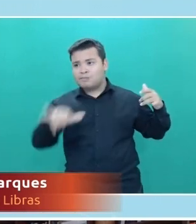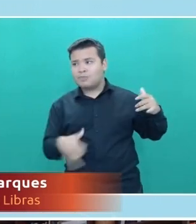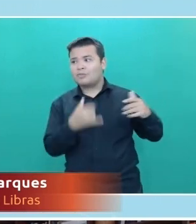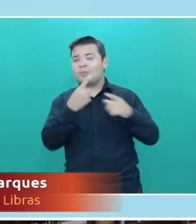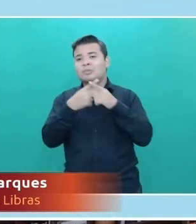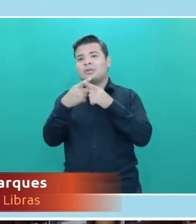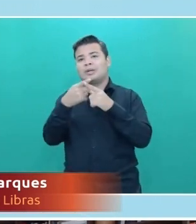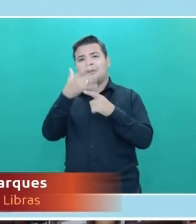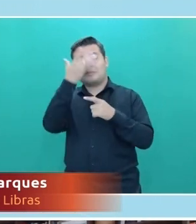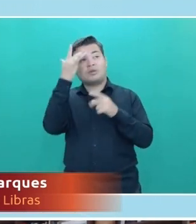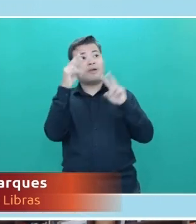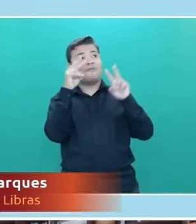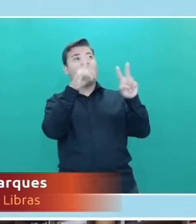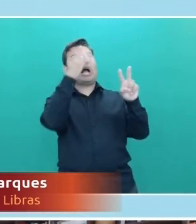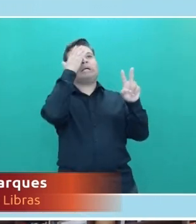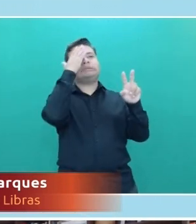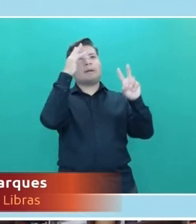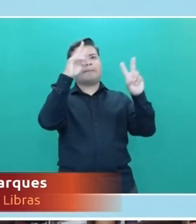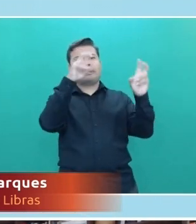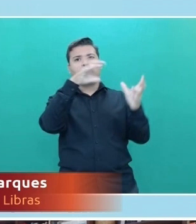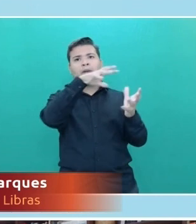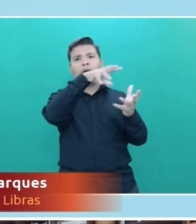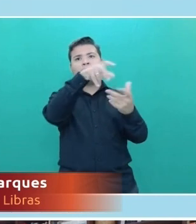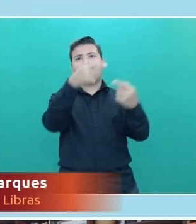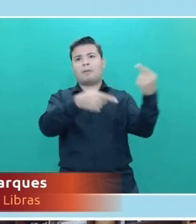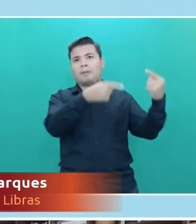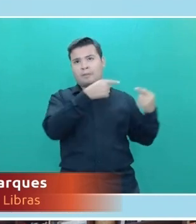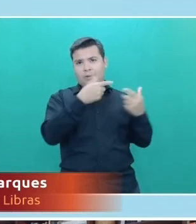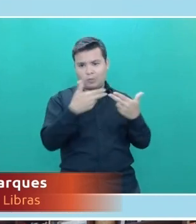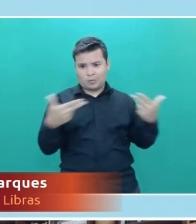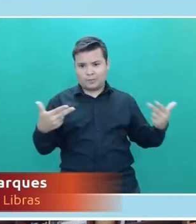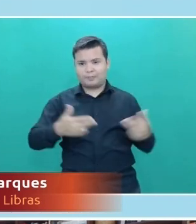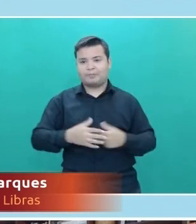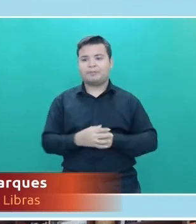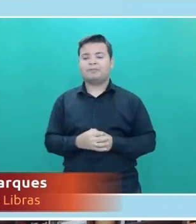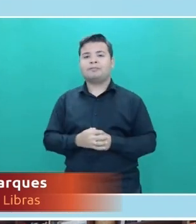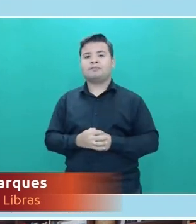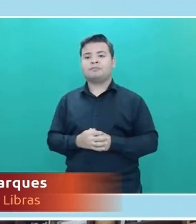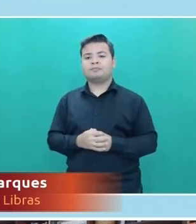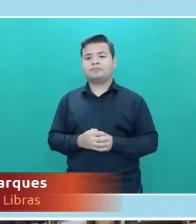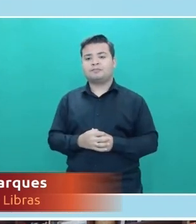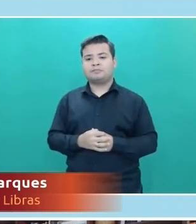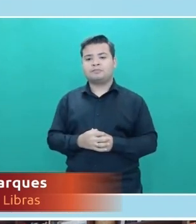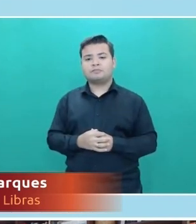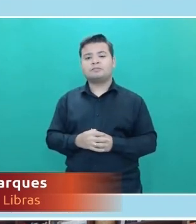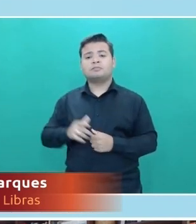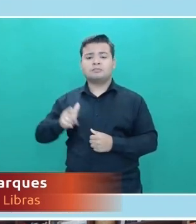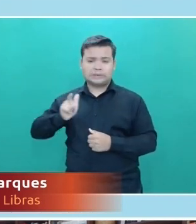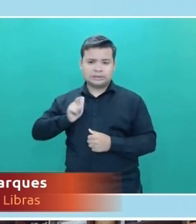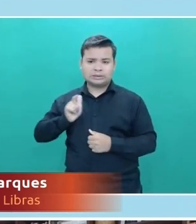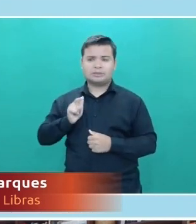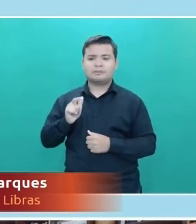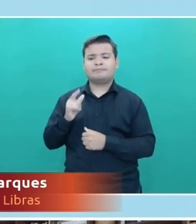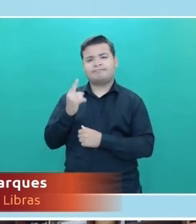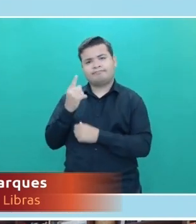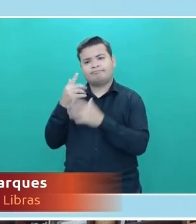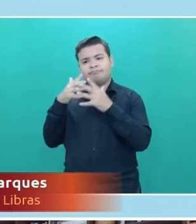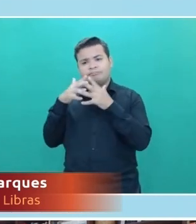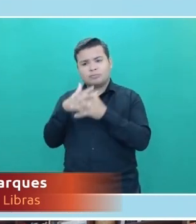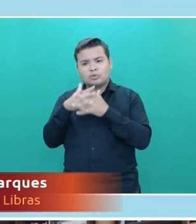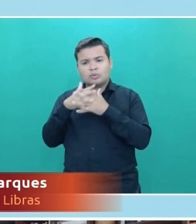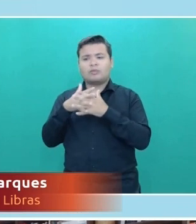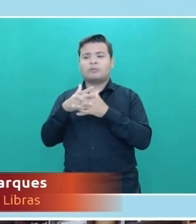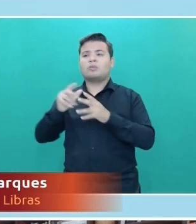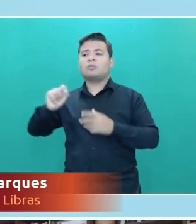internacional, né, da política externa brasileira. Ficou um pouco confusa uma observação da